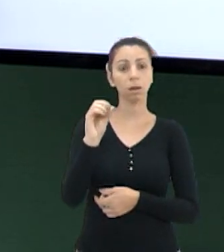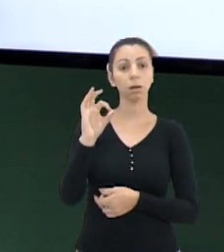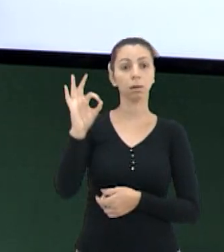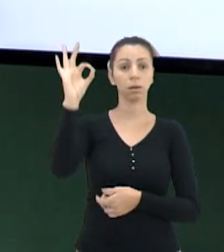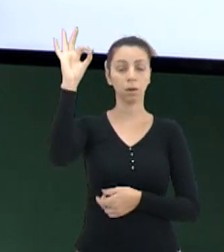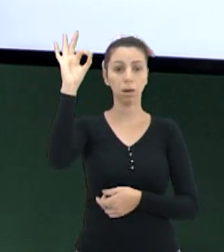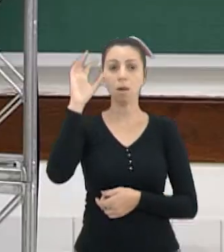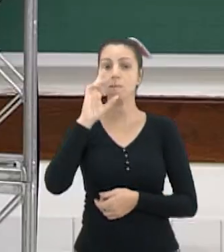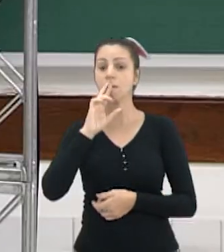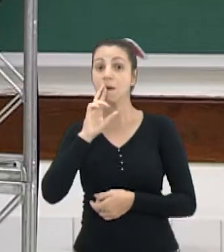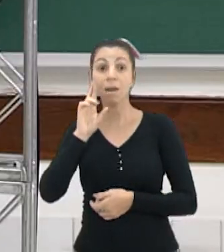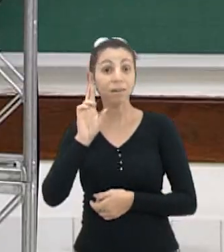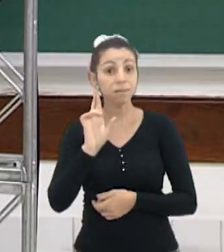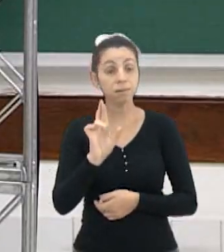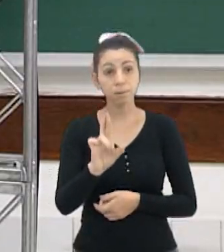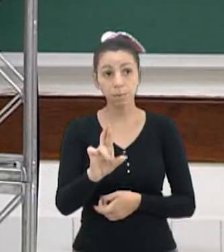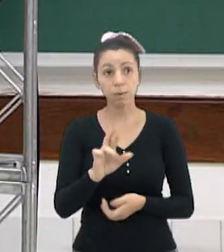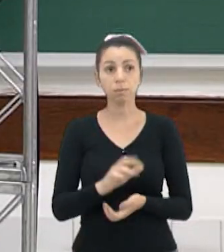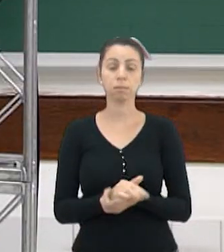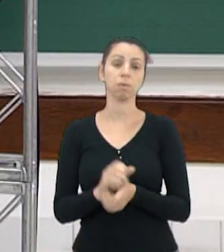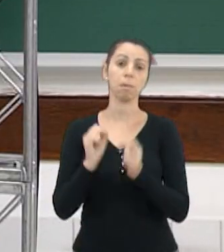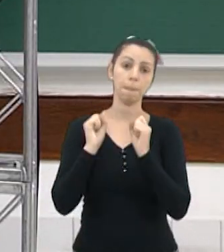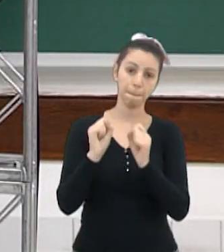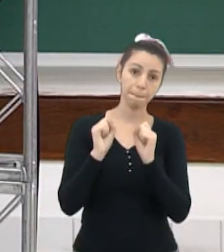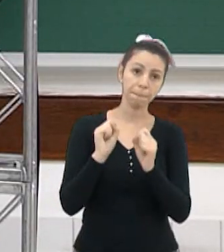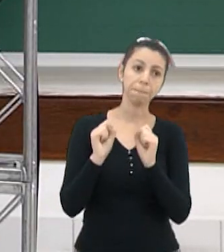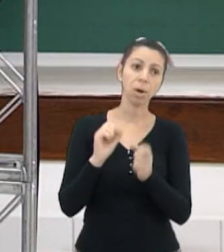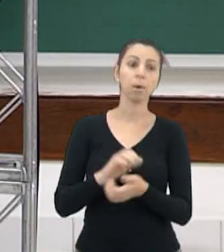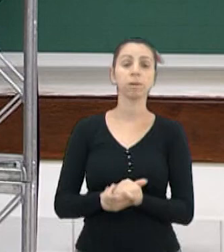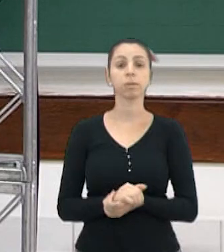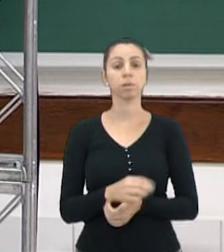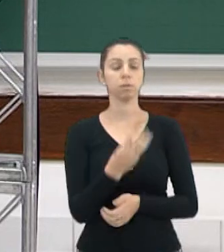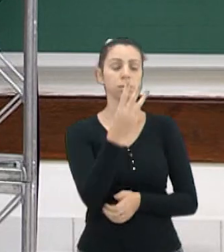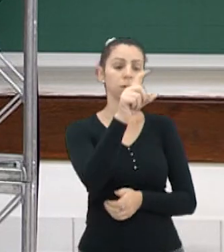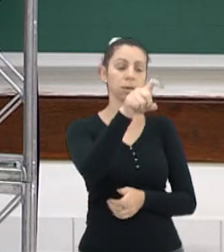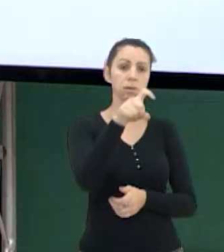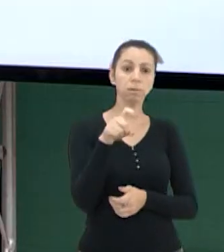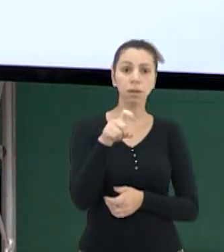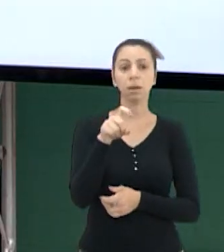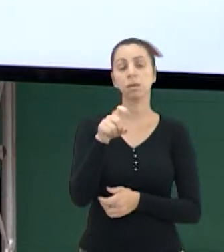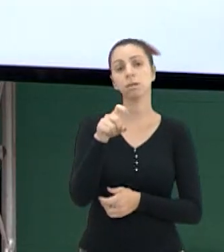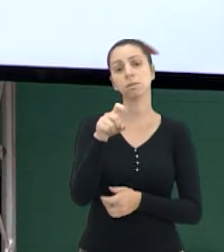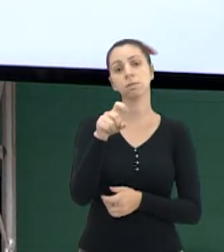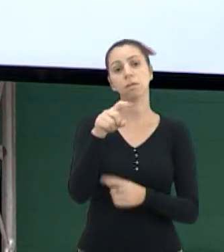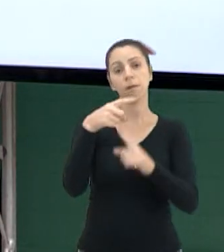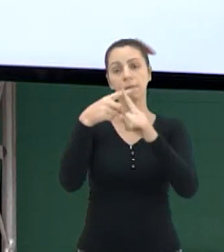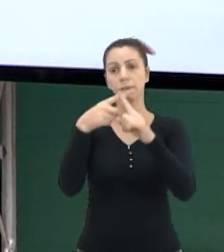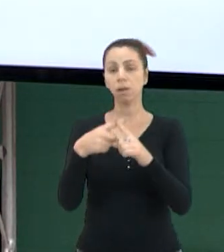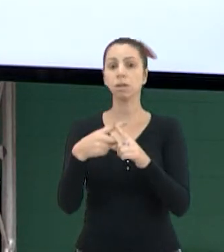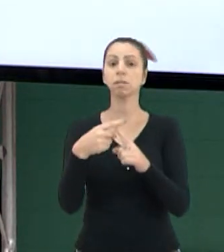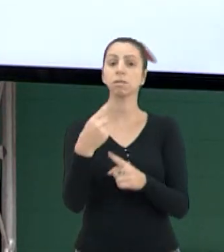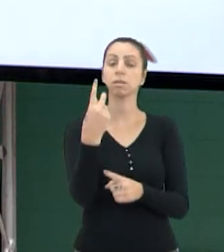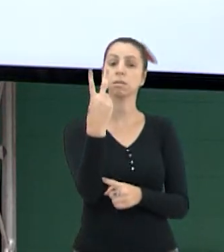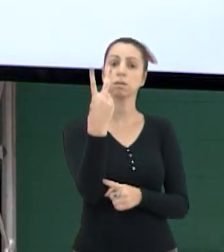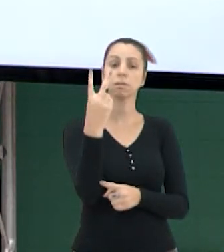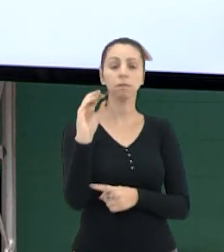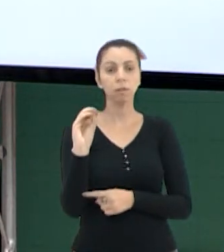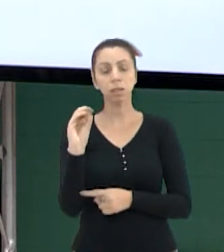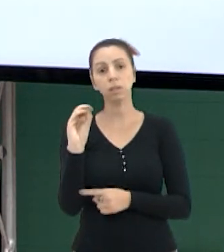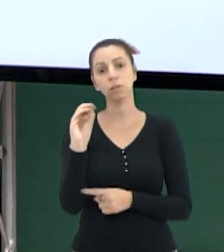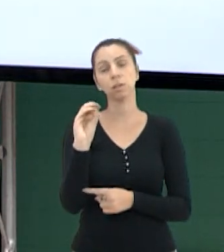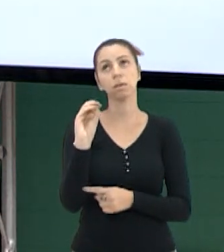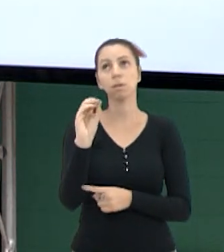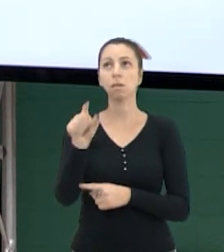minha resposta. Eu posso até fazer aqui, ó, 3 vezes x, 3 vezes 20, 60. 60 mais